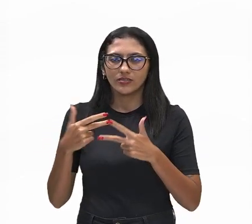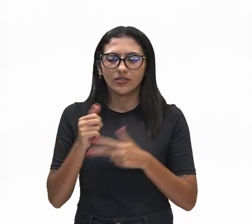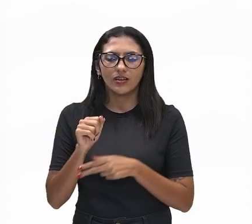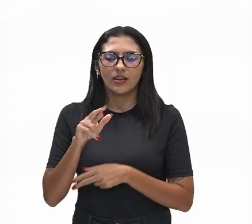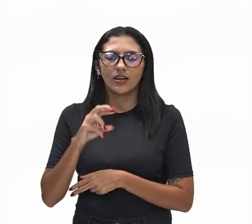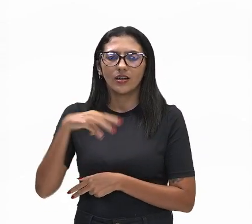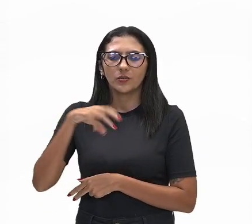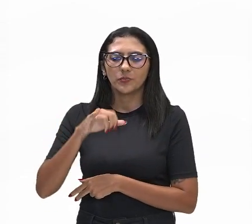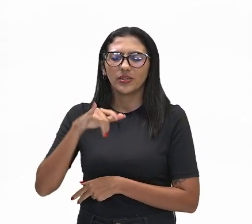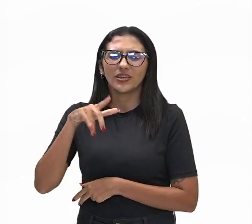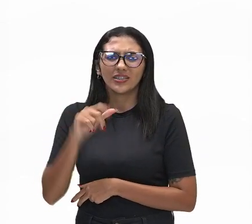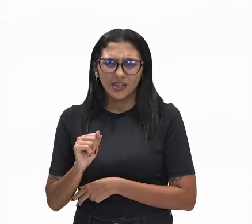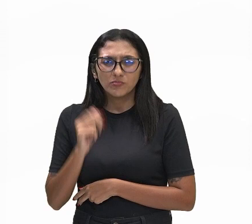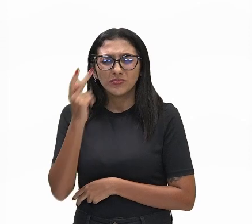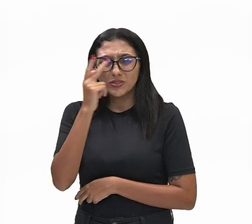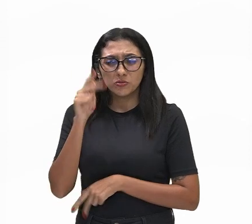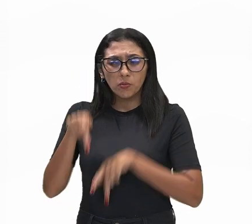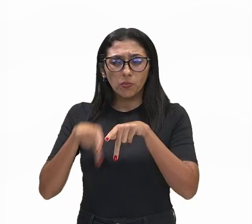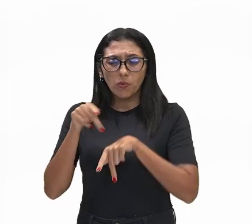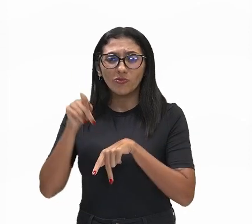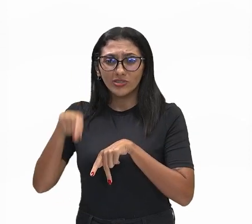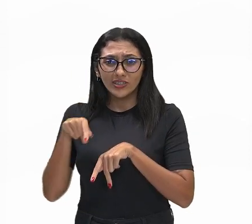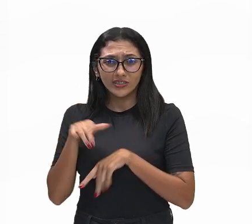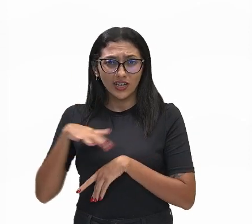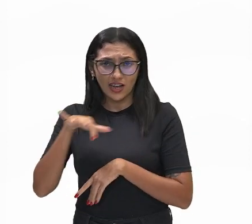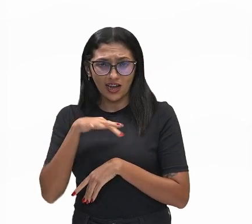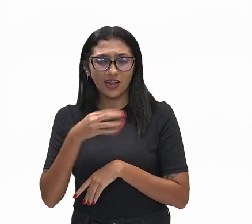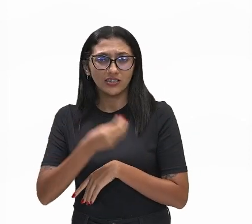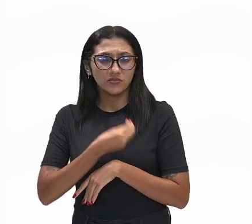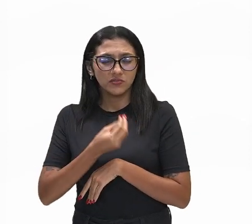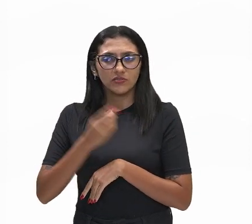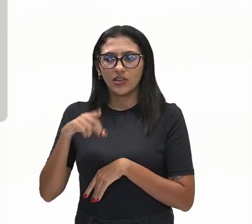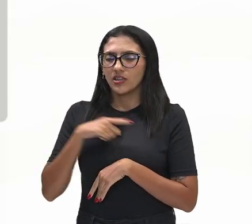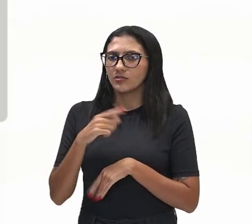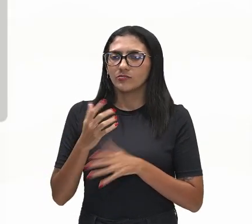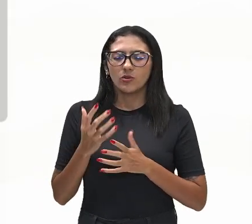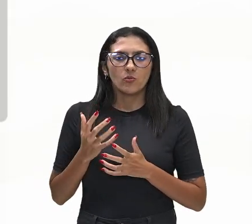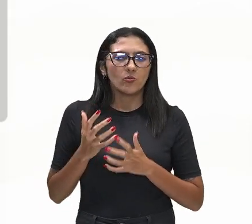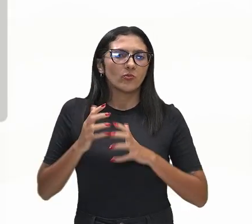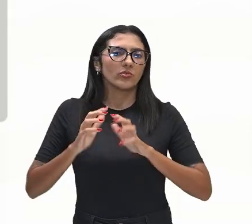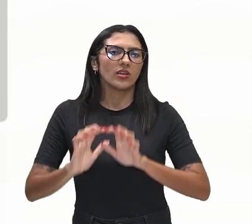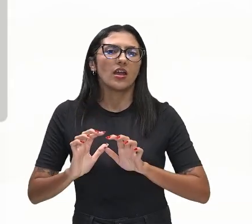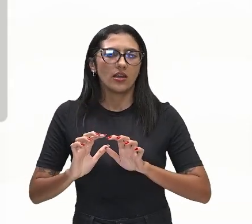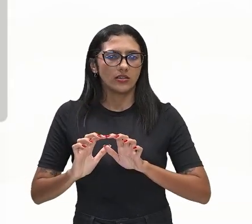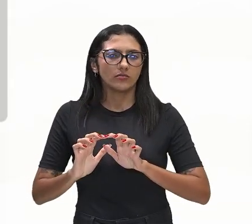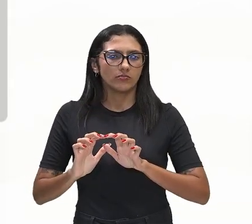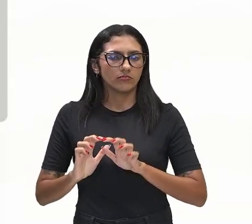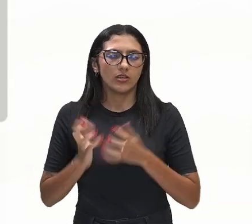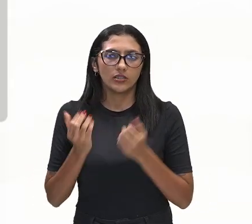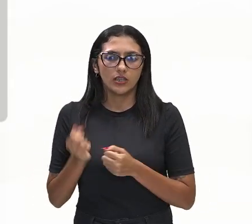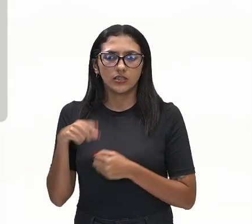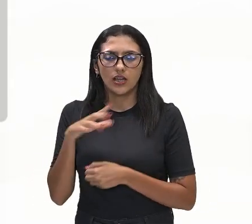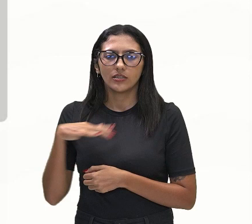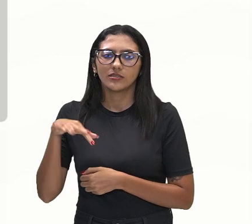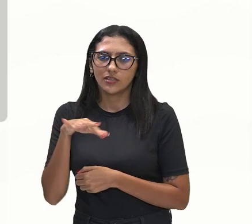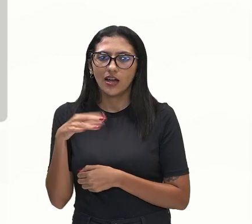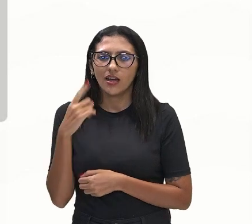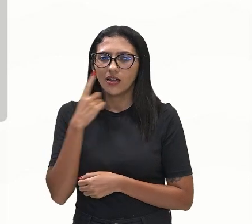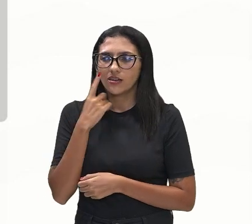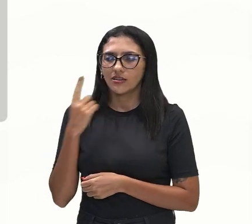que moram nessa parte aí se recusam, né, a fazer parte de onde? De